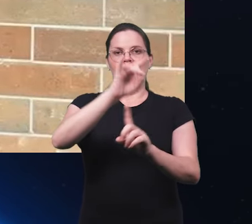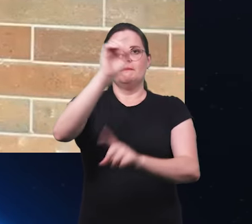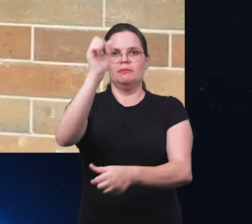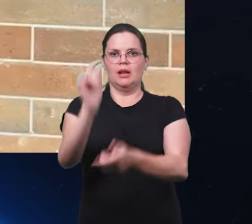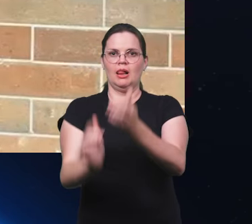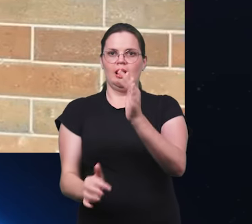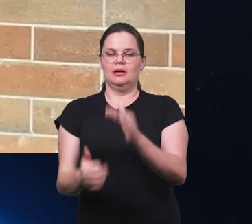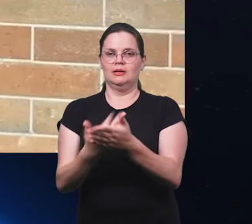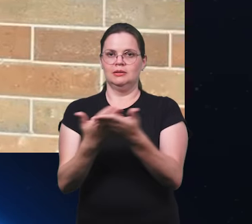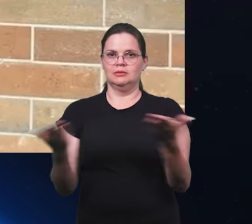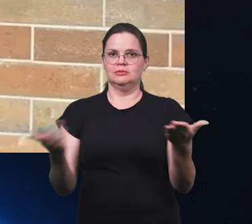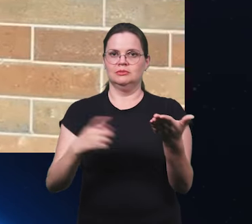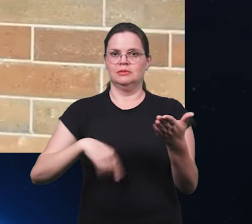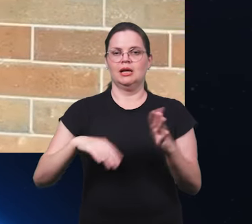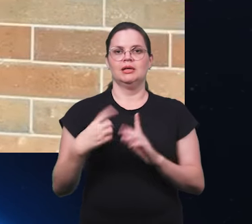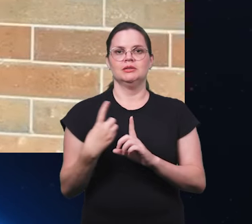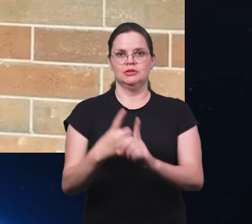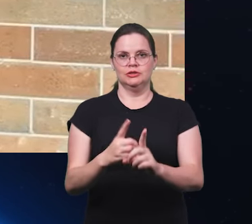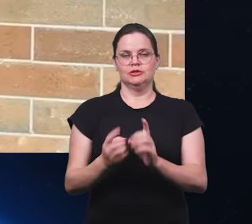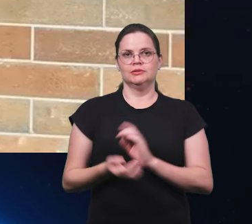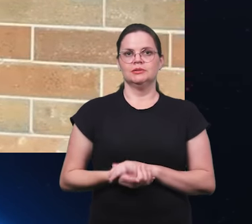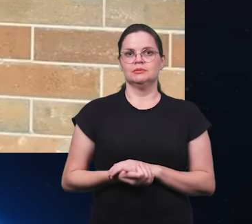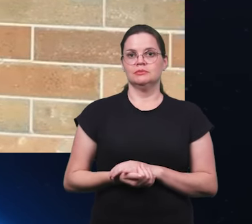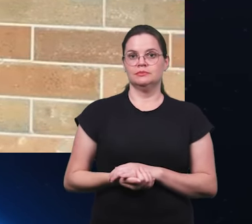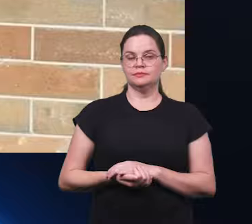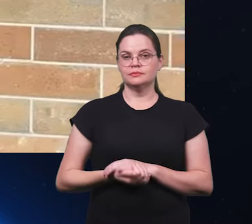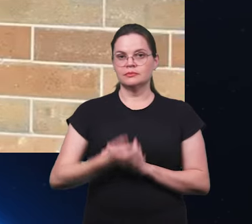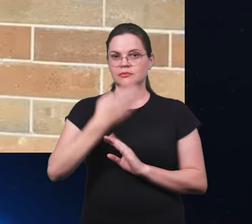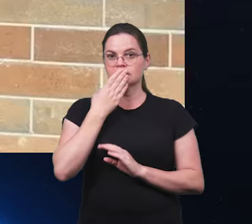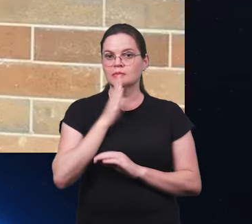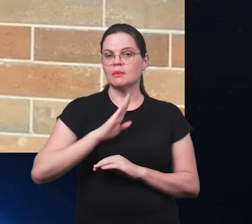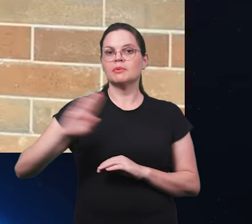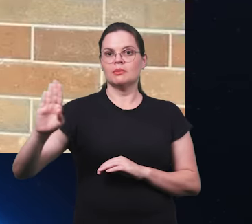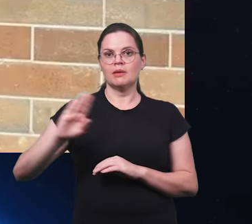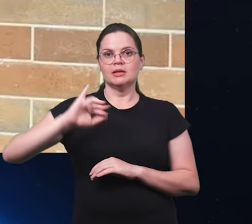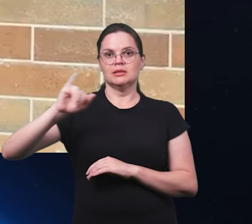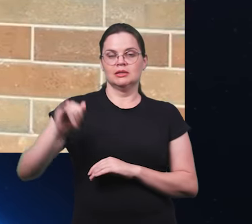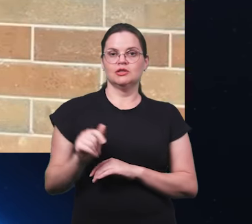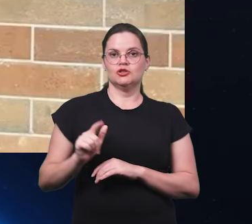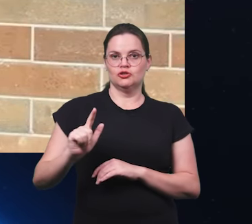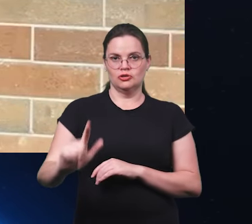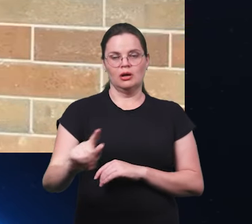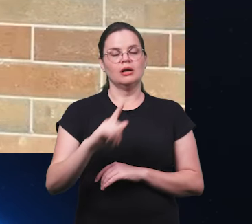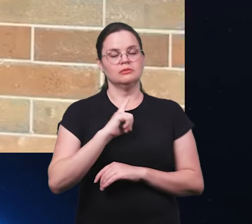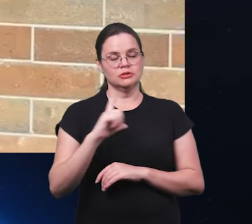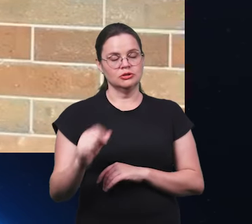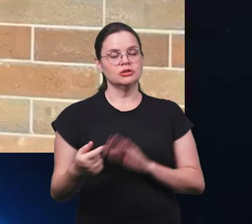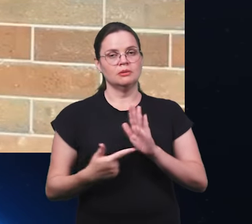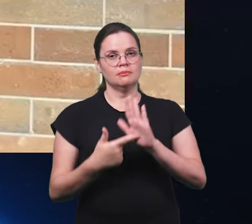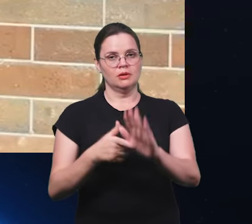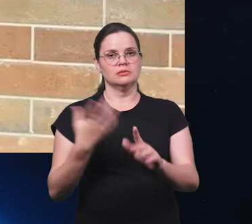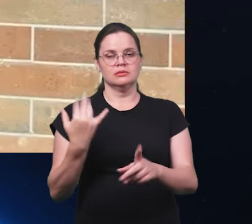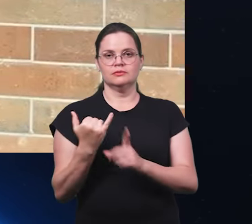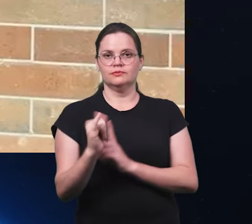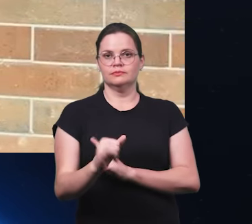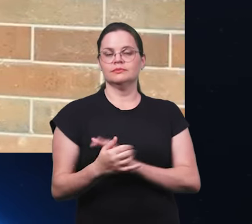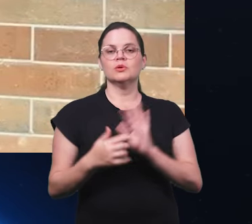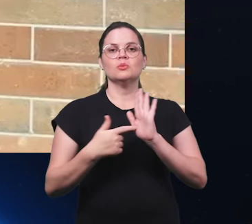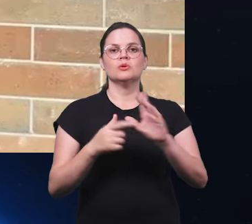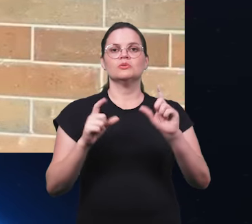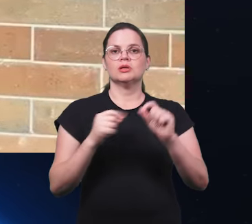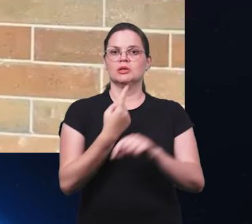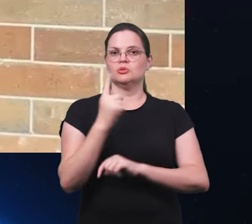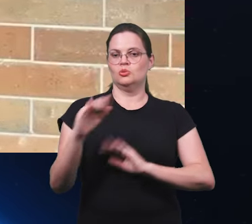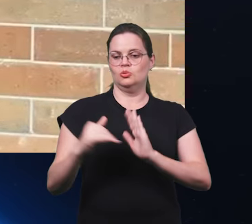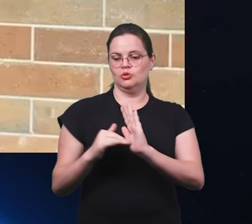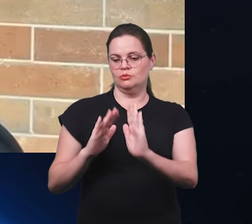derramado sobre todos os discípulos lá em Jerusalém. A promessa da qual Joel mencionou a respeito disso, que nos últimos dias seria